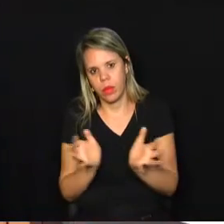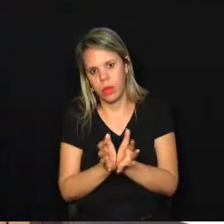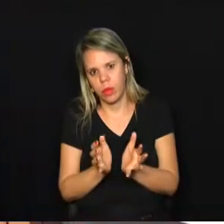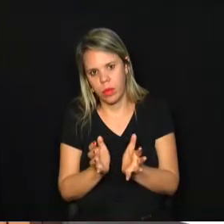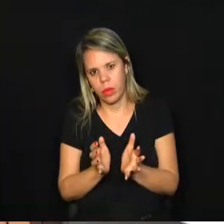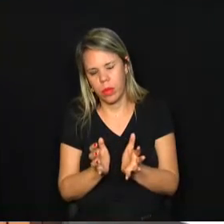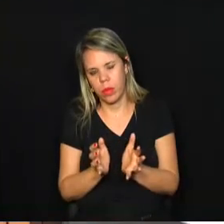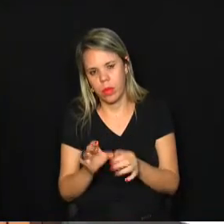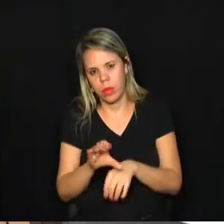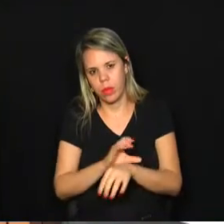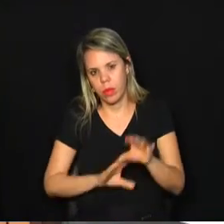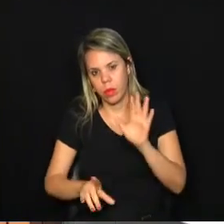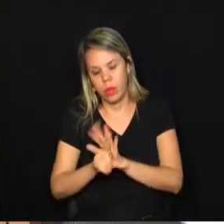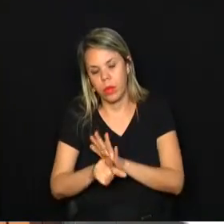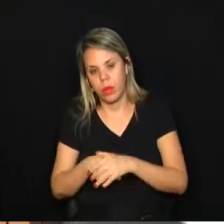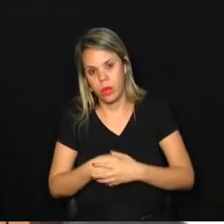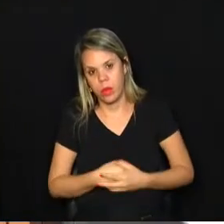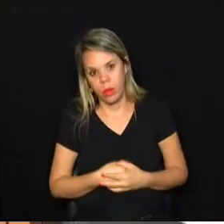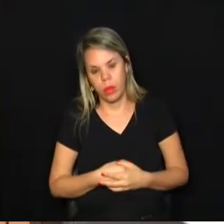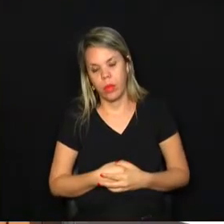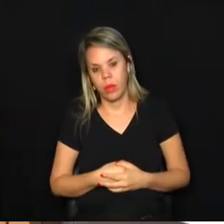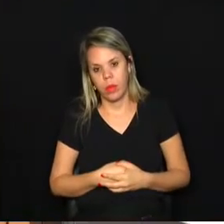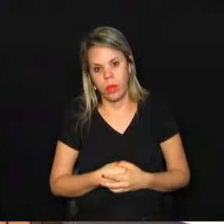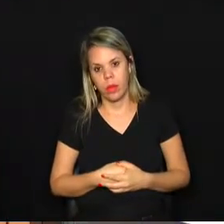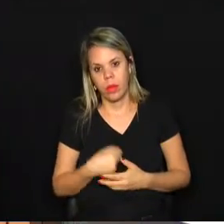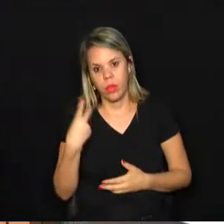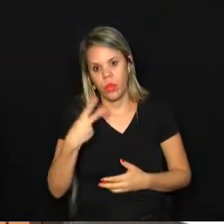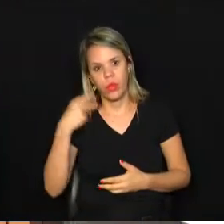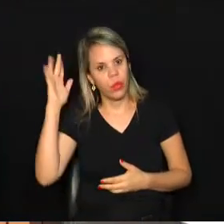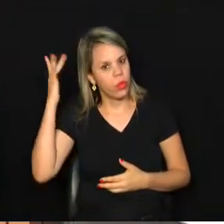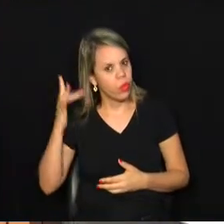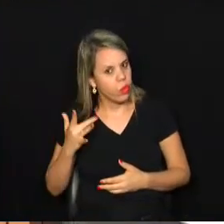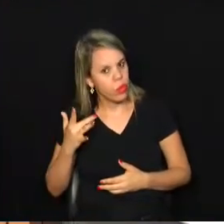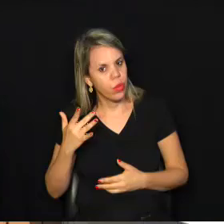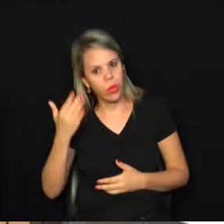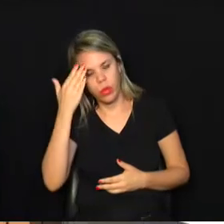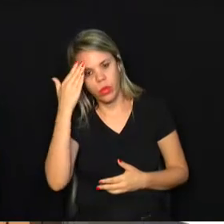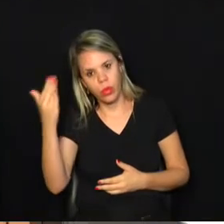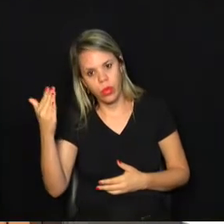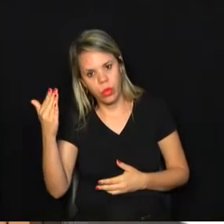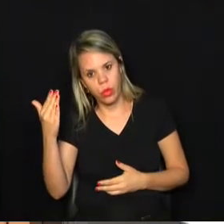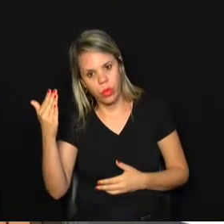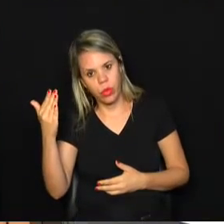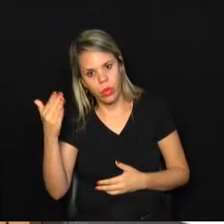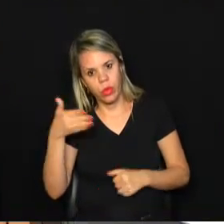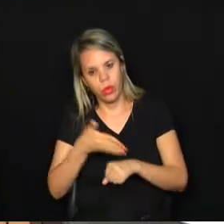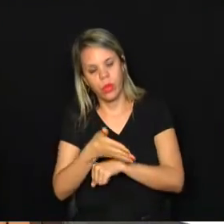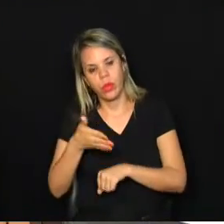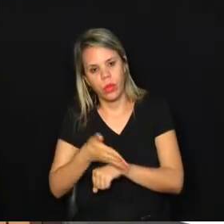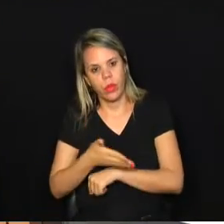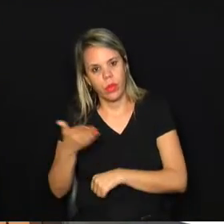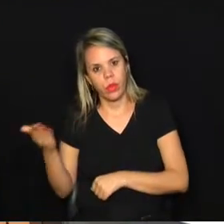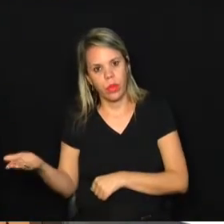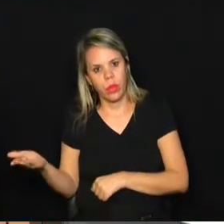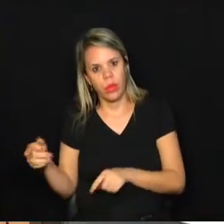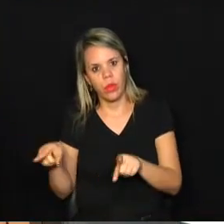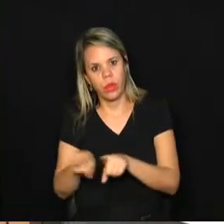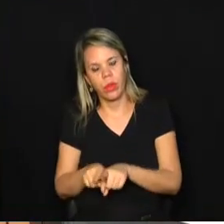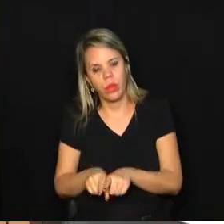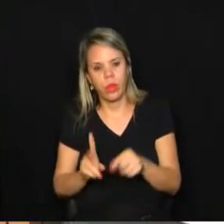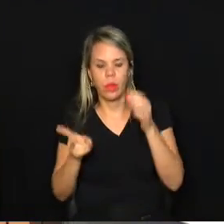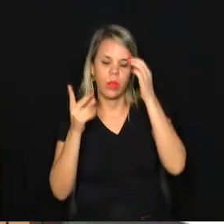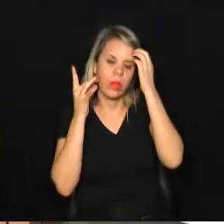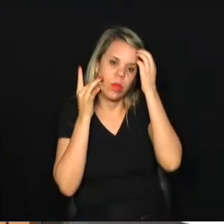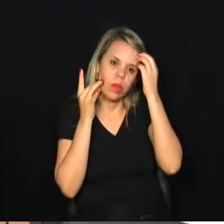de Constituição e Legalidade da Casa, a vereadora Guida Calisto. Obrigado, vereadora, pela sua participação. Também o sempre